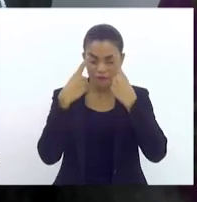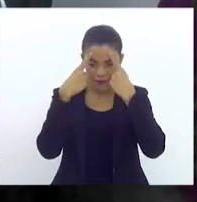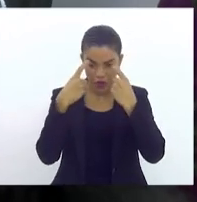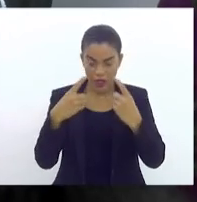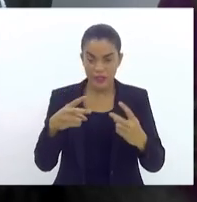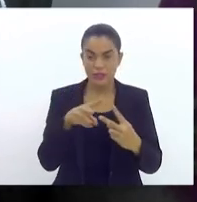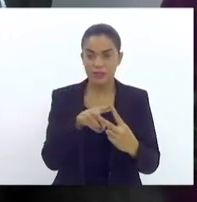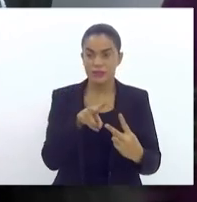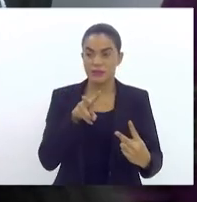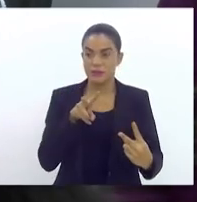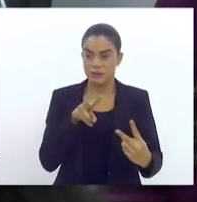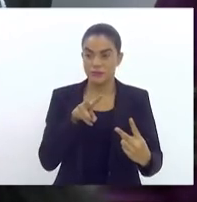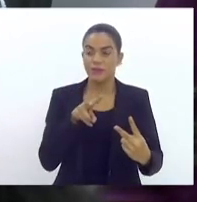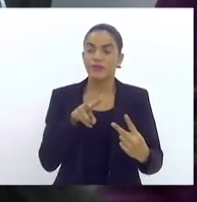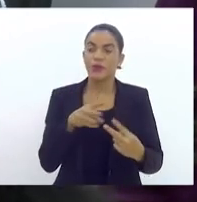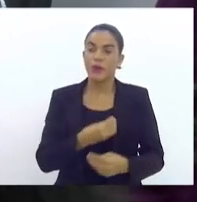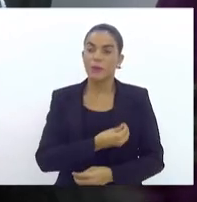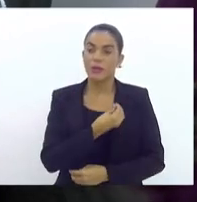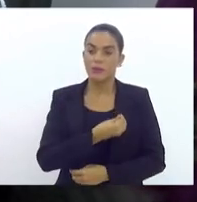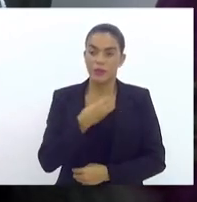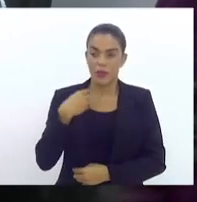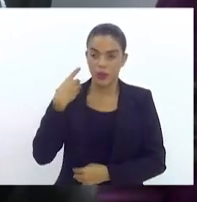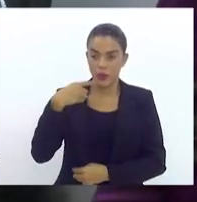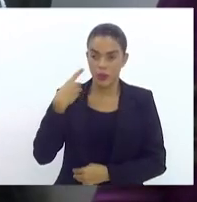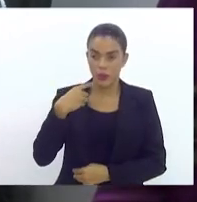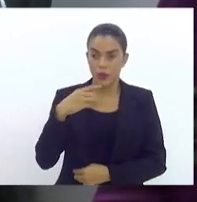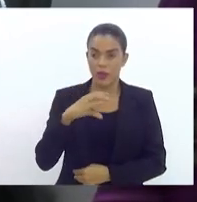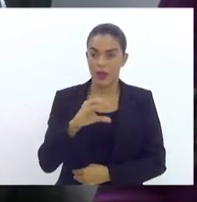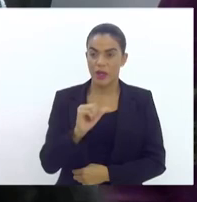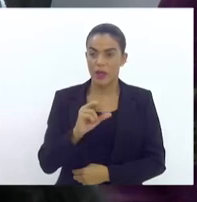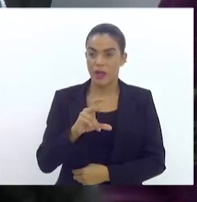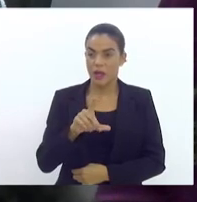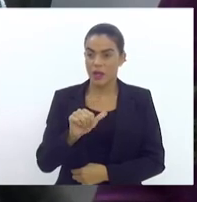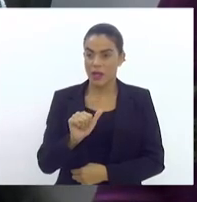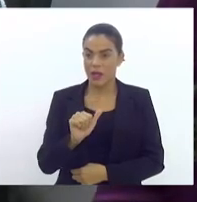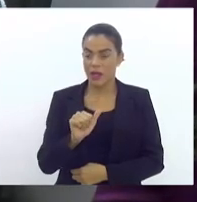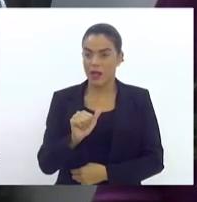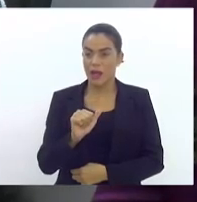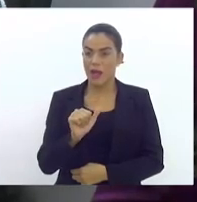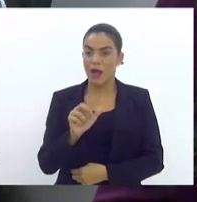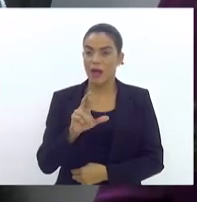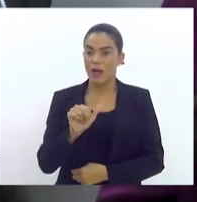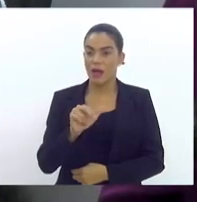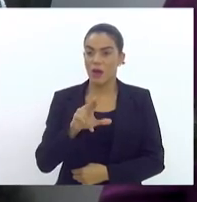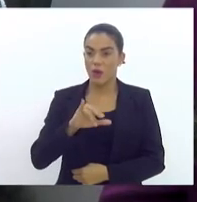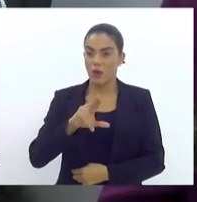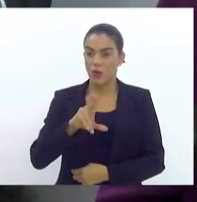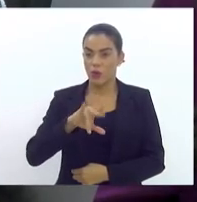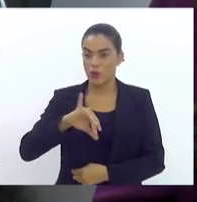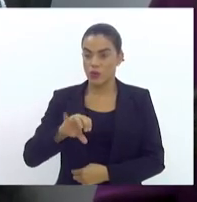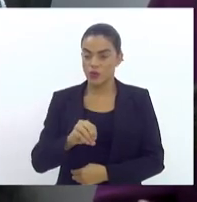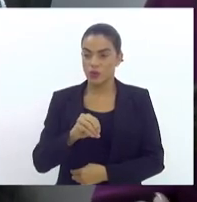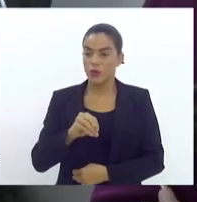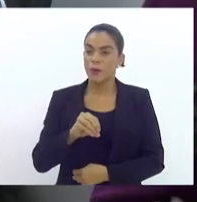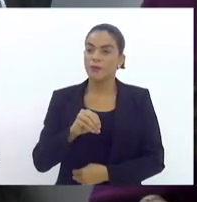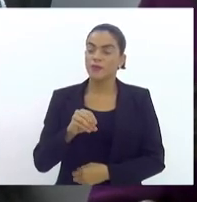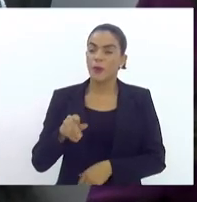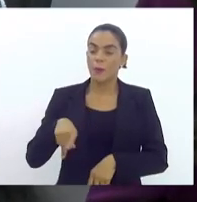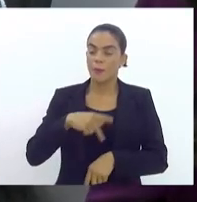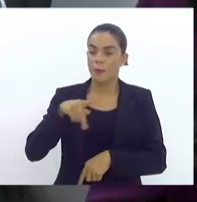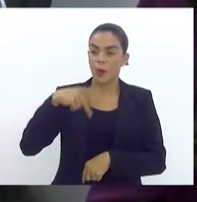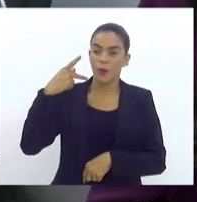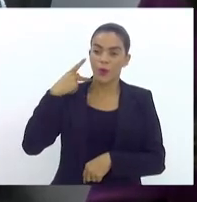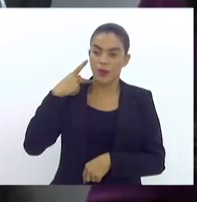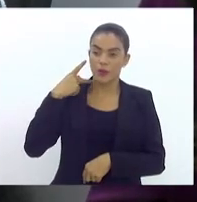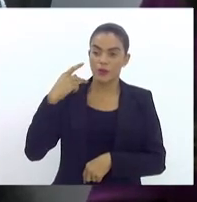contra mulher com a participação da Doutora Carla Rodrigues de Araújo Araújo de Castro Procurador de Justiça e